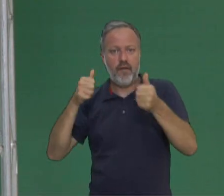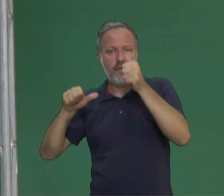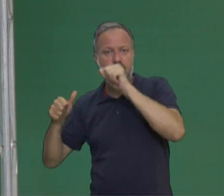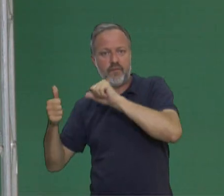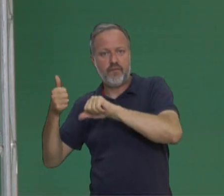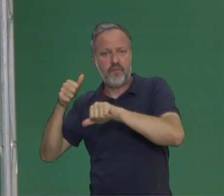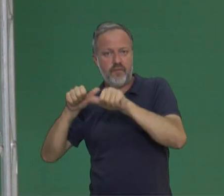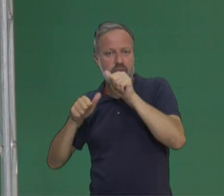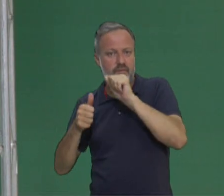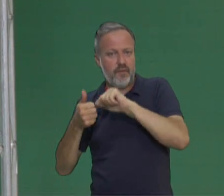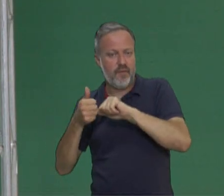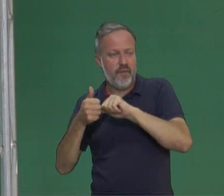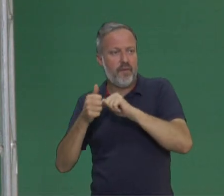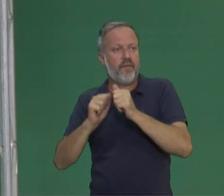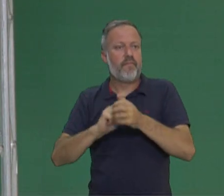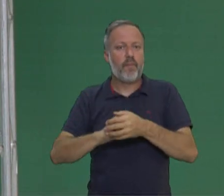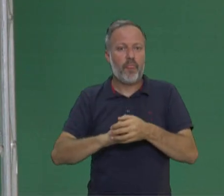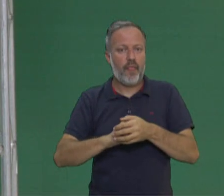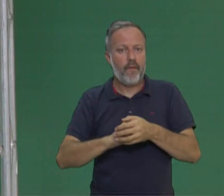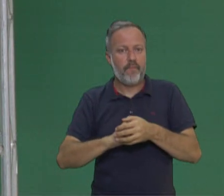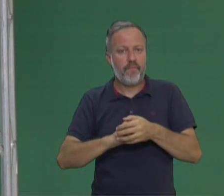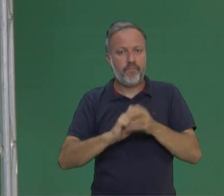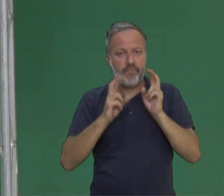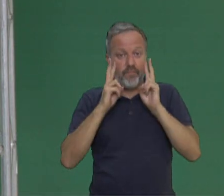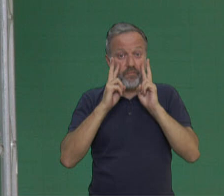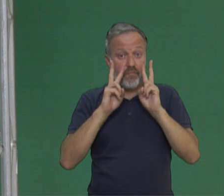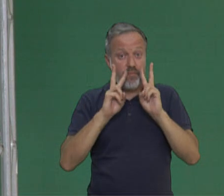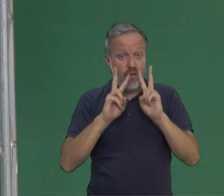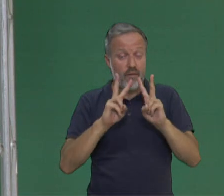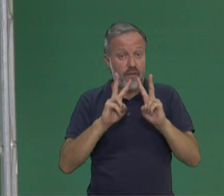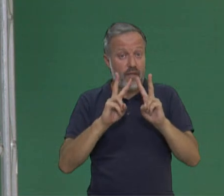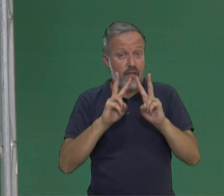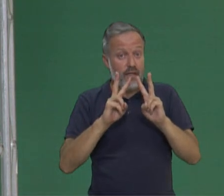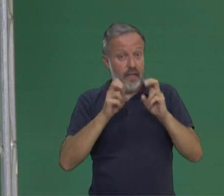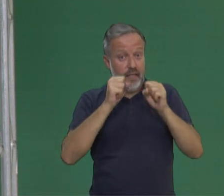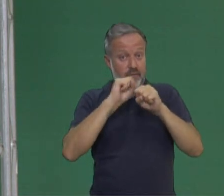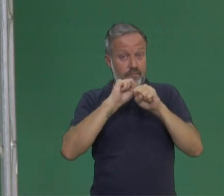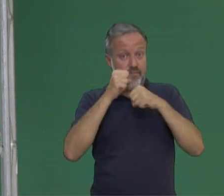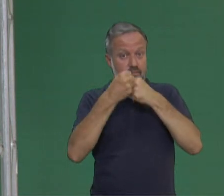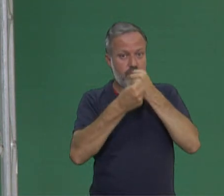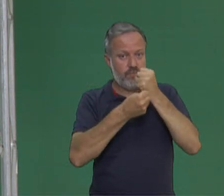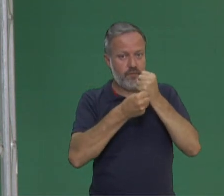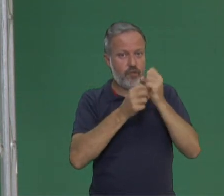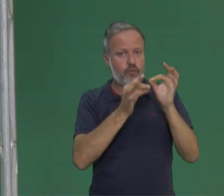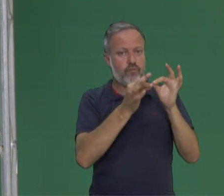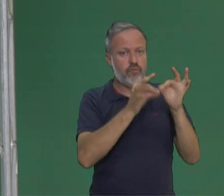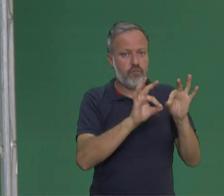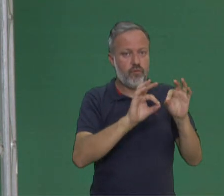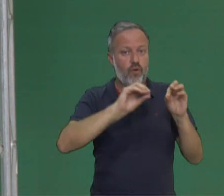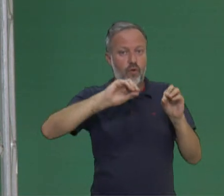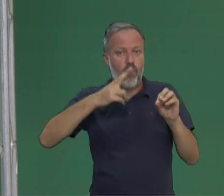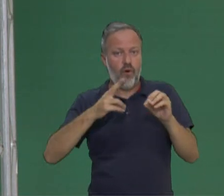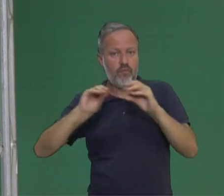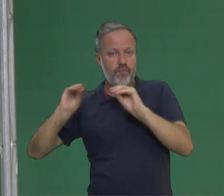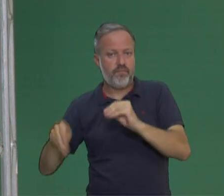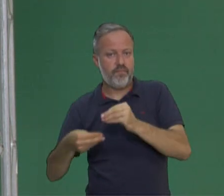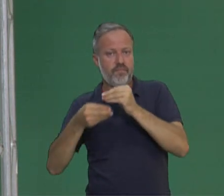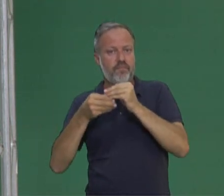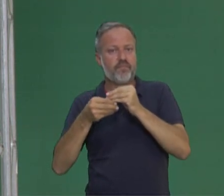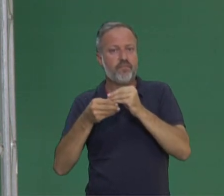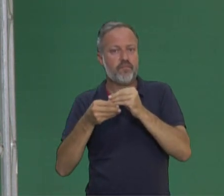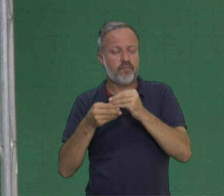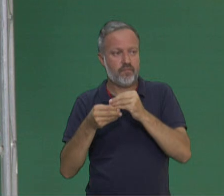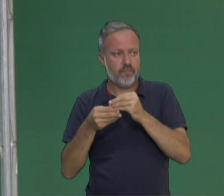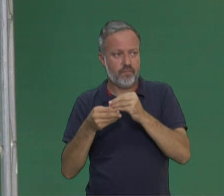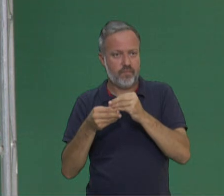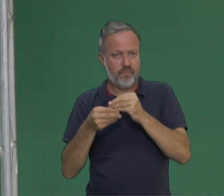hidrogênio, átomos de hidrogênio. Já as substâncias, elas podem ser puras ou compostas. Pode ser só elemento hidrogênio ou